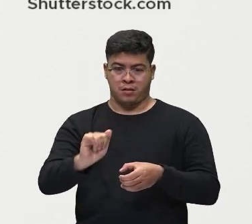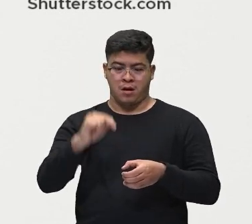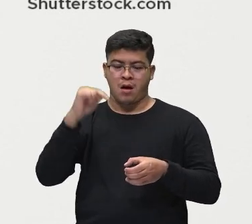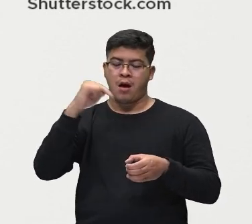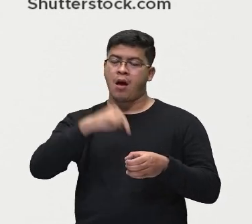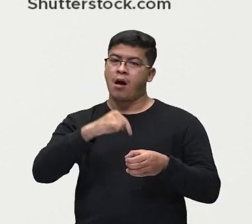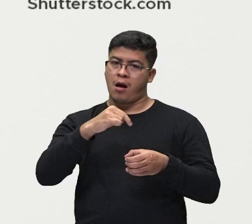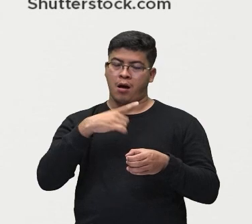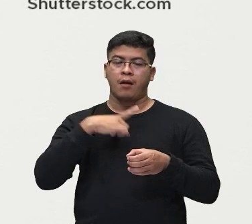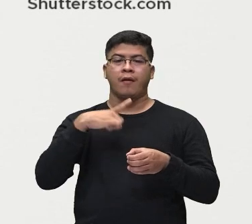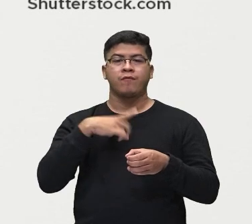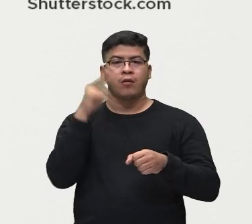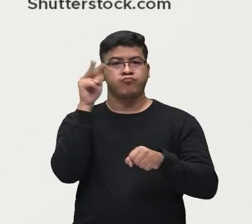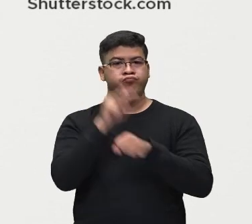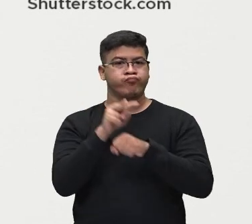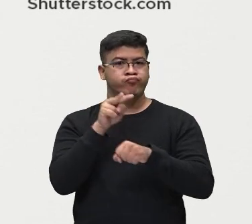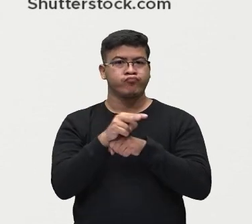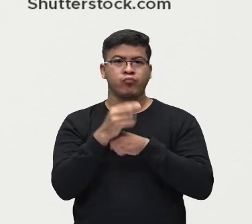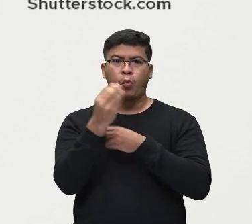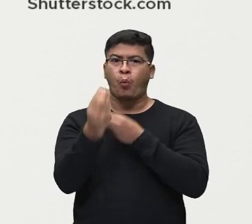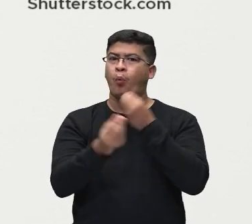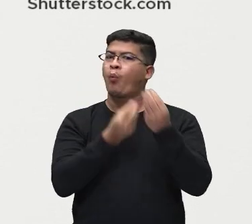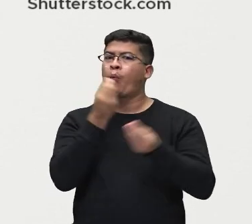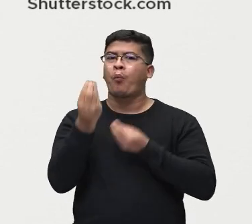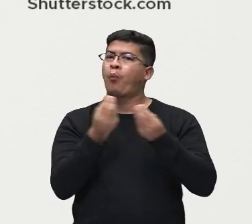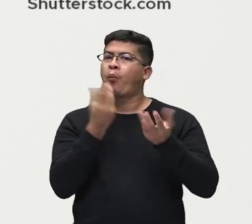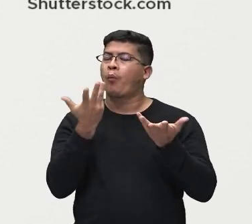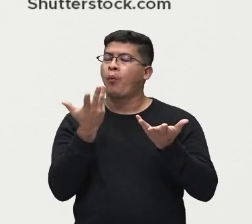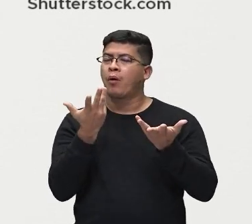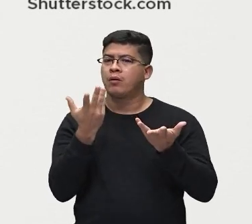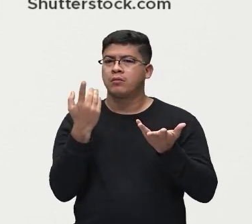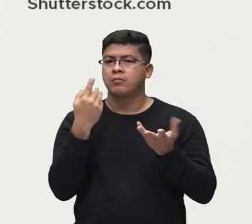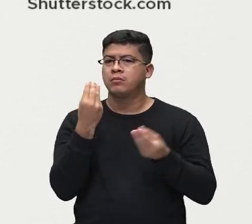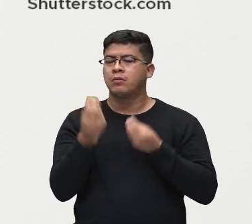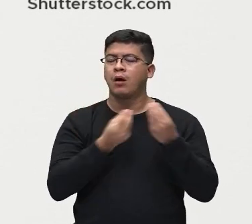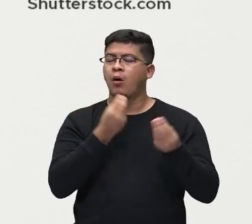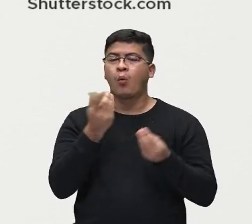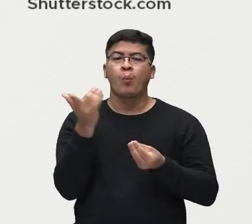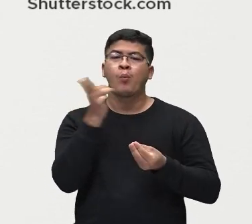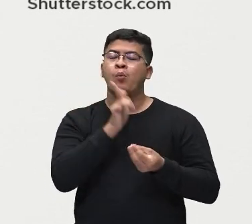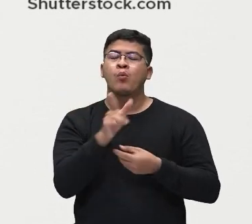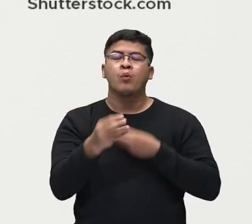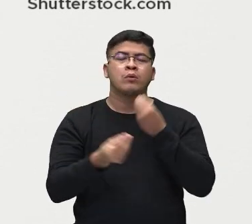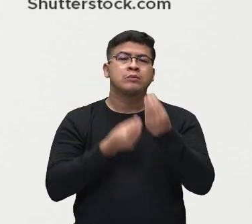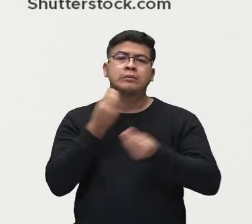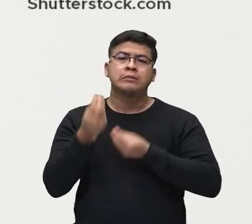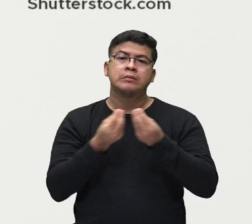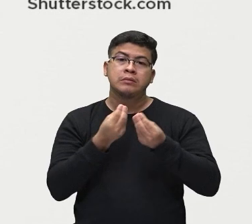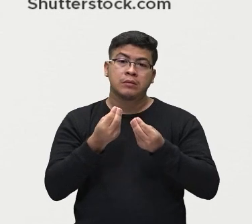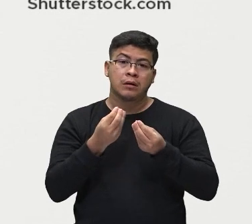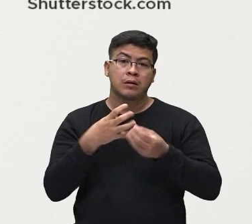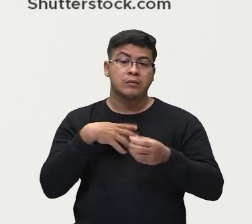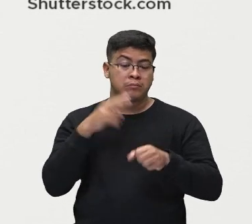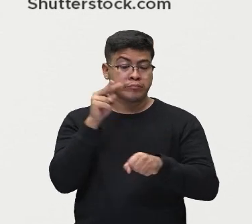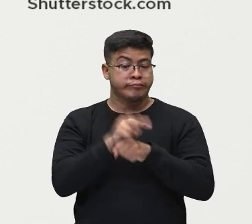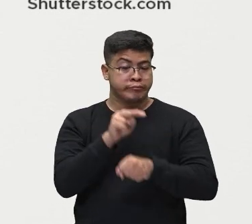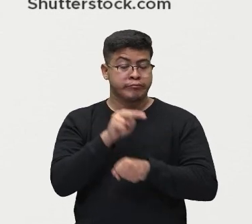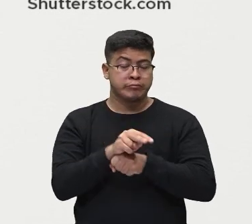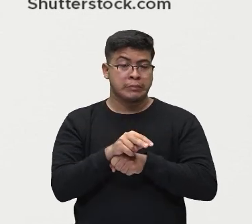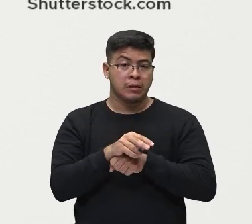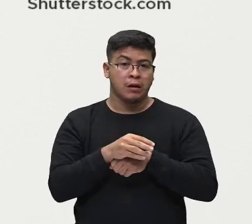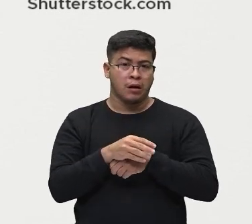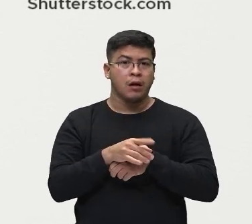Mas como funciona isso? Uma garrafa térmica, por que ela consegue segurar a temperatura daquele